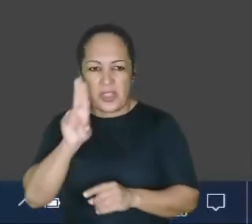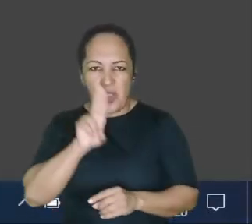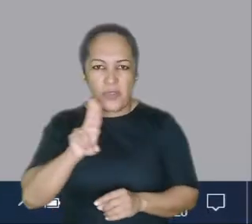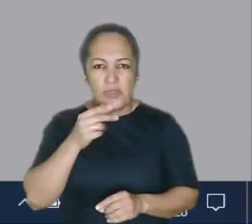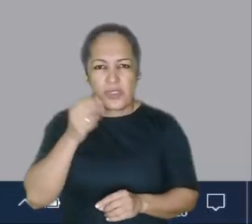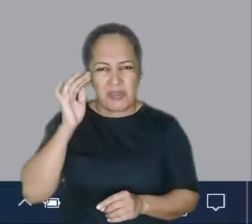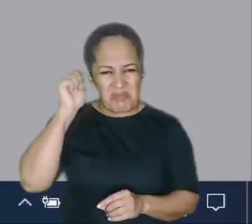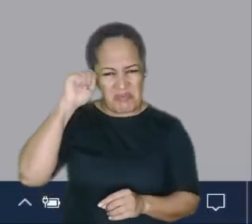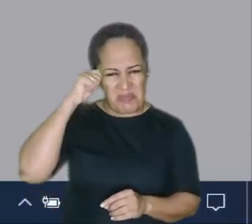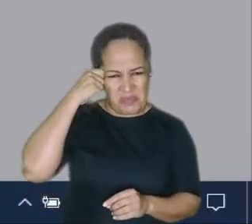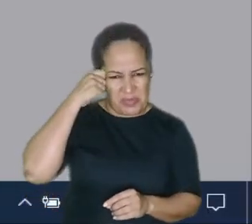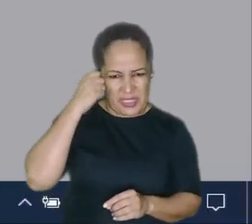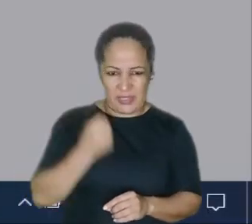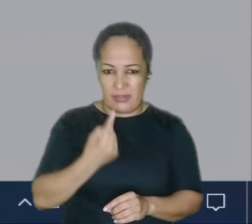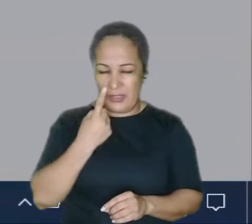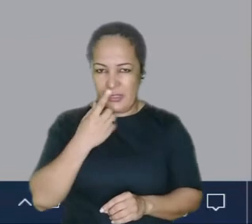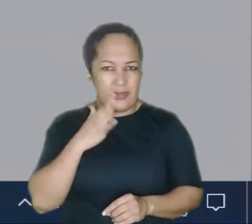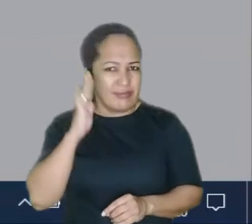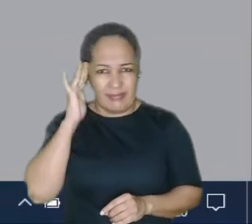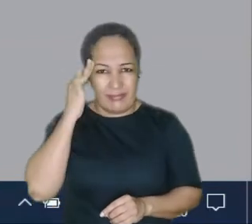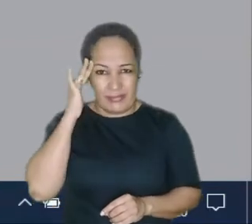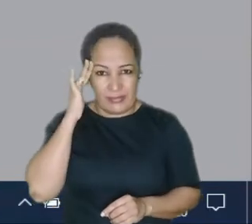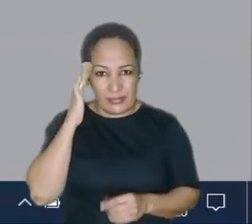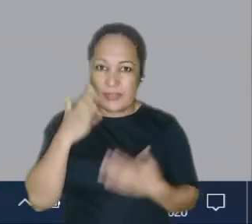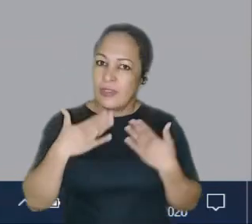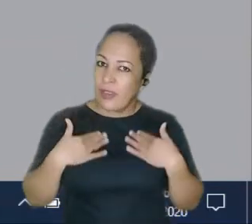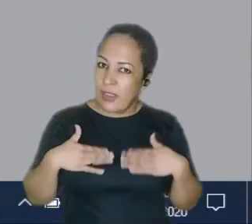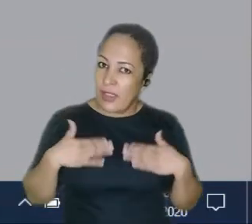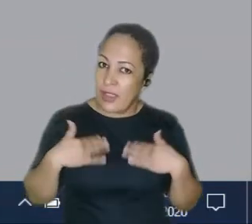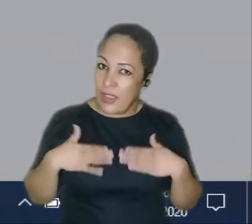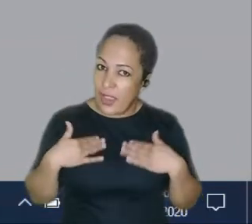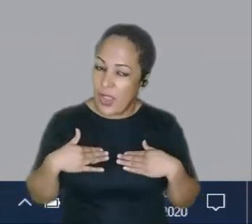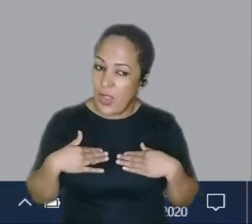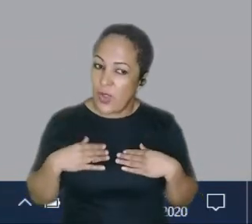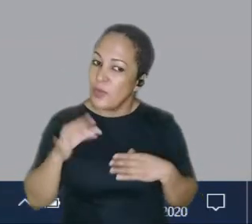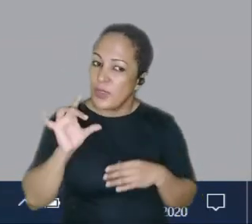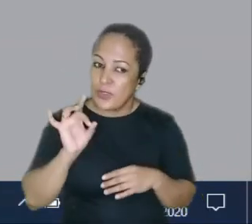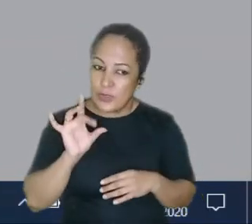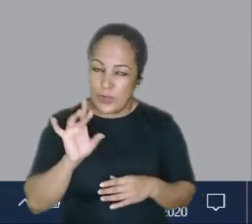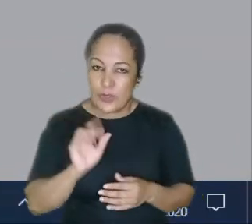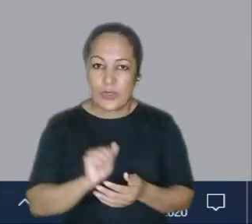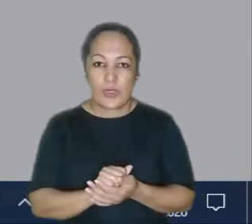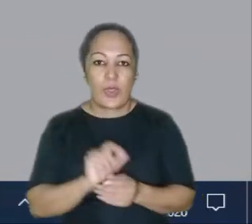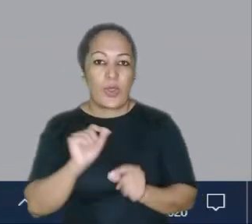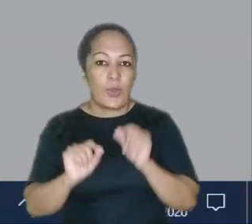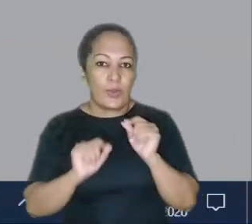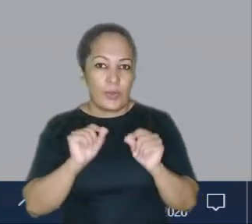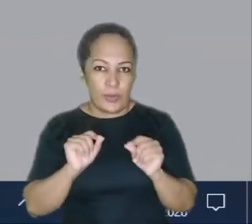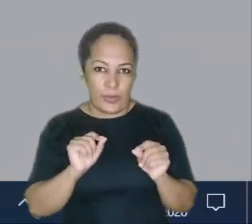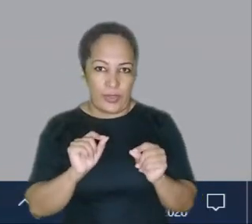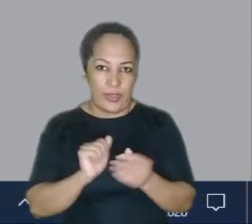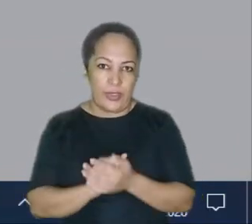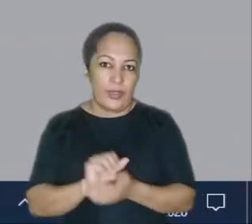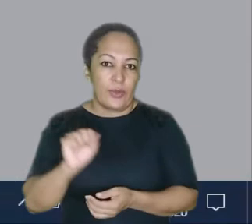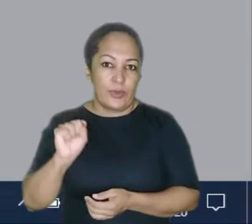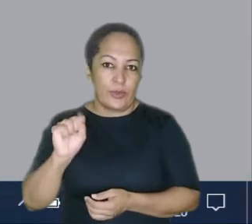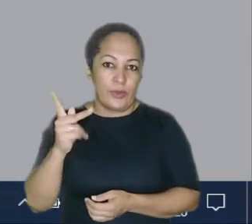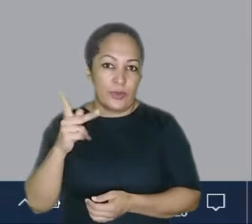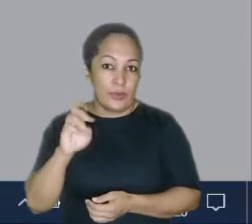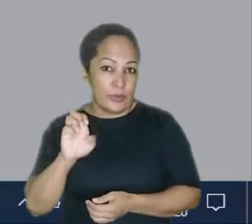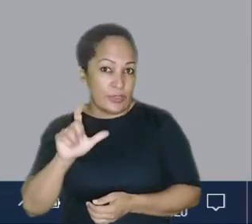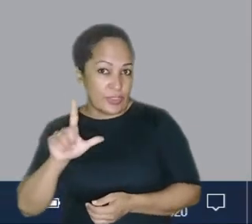Relaxa, tá? Nada mais é do que o shell, em vez de ele estar usando a interface